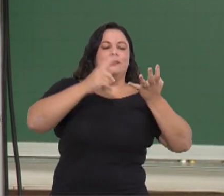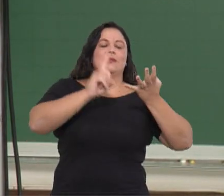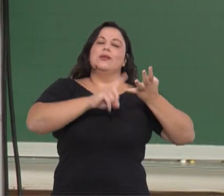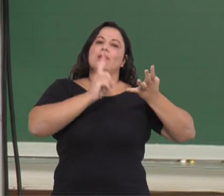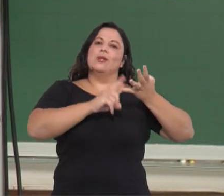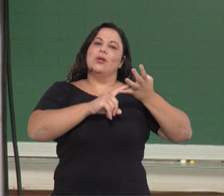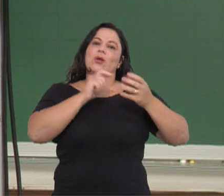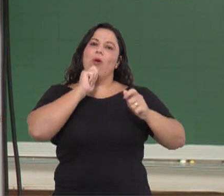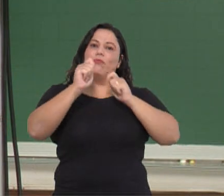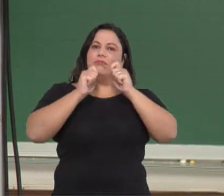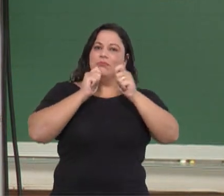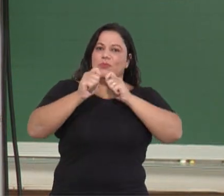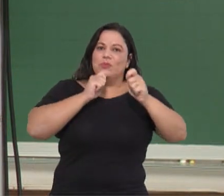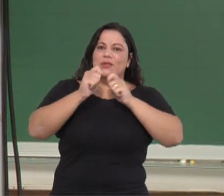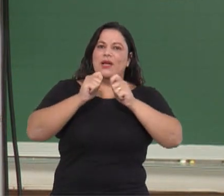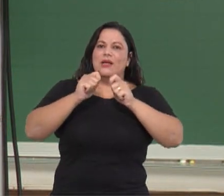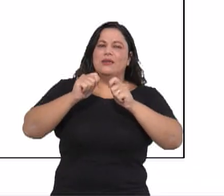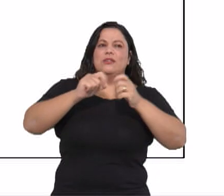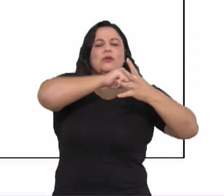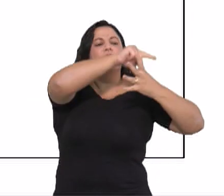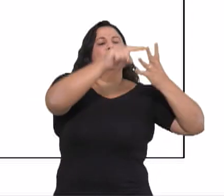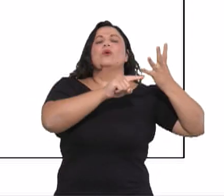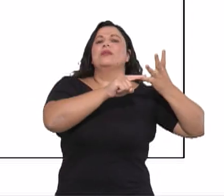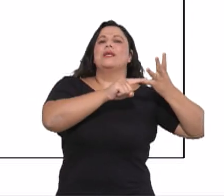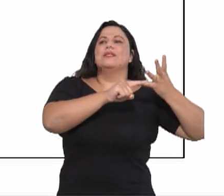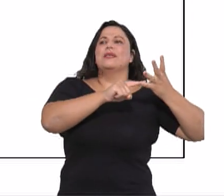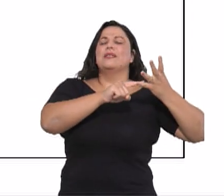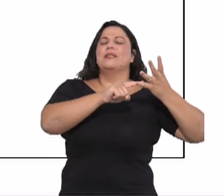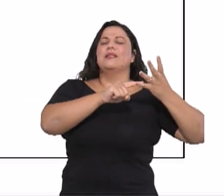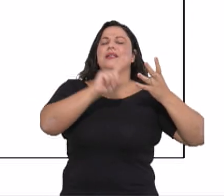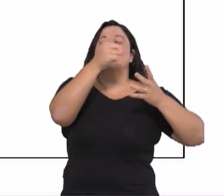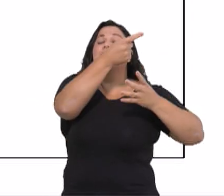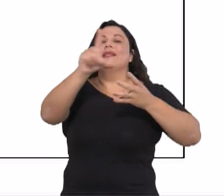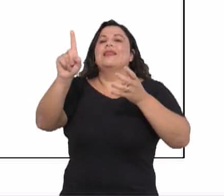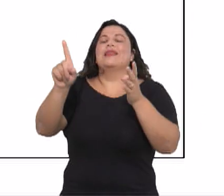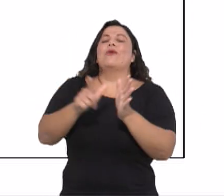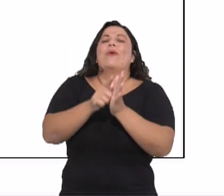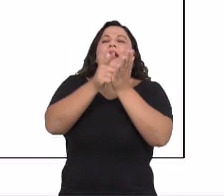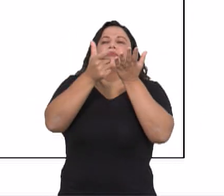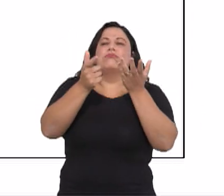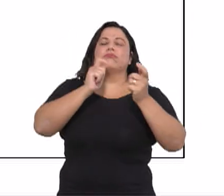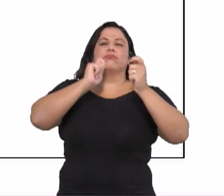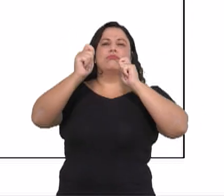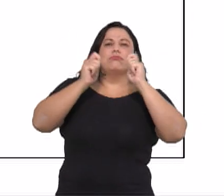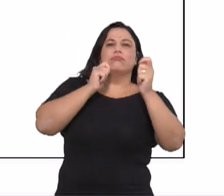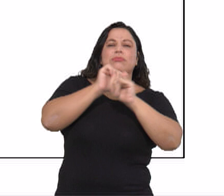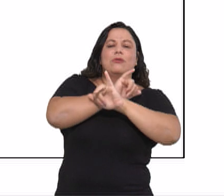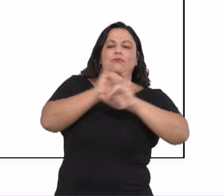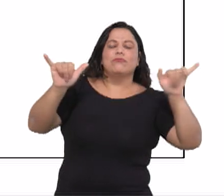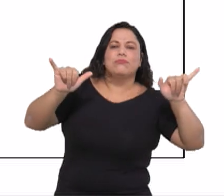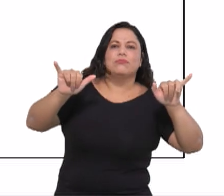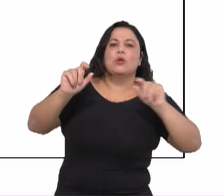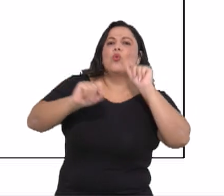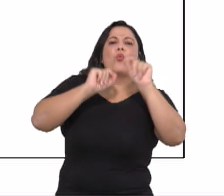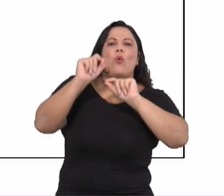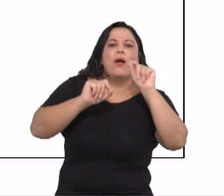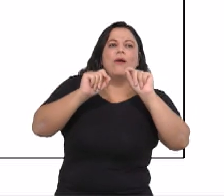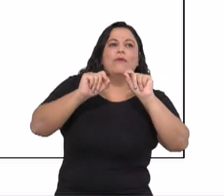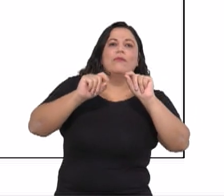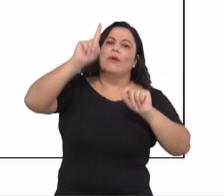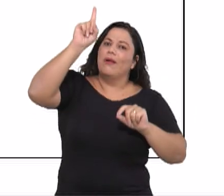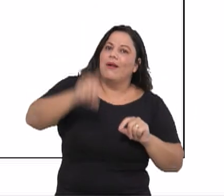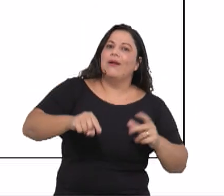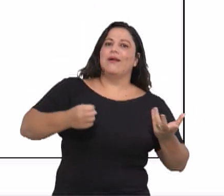que não vai fazer parte do meio jornalístico? É claro que é